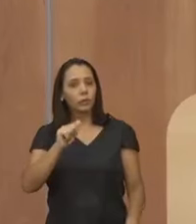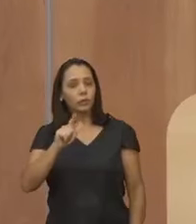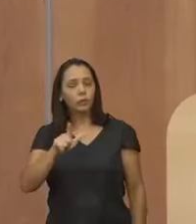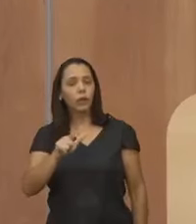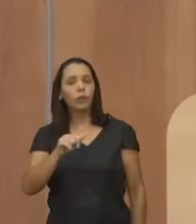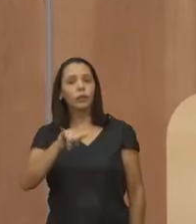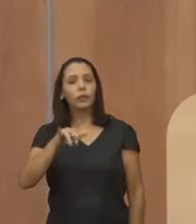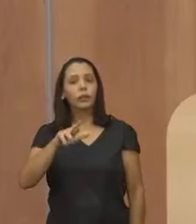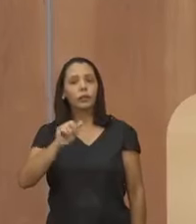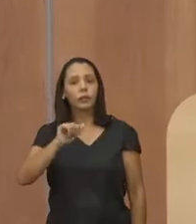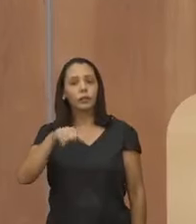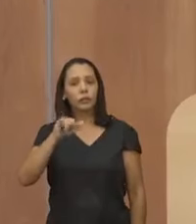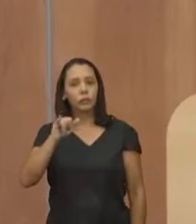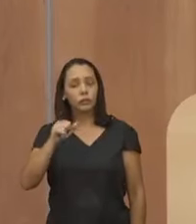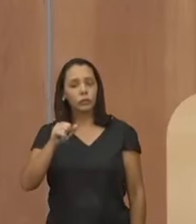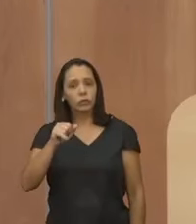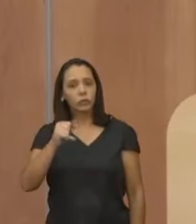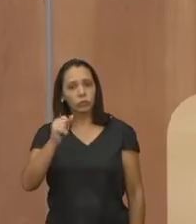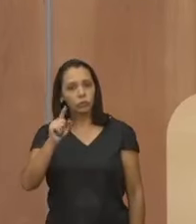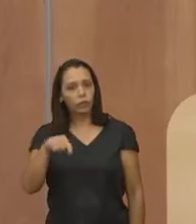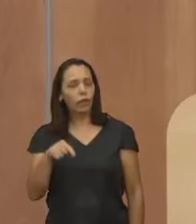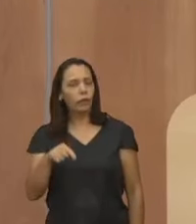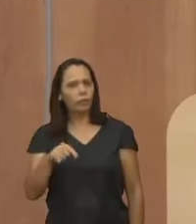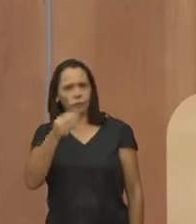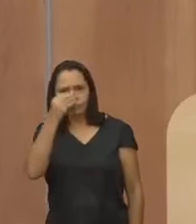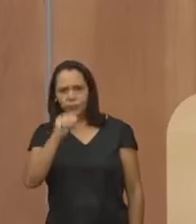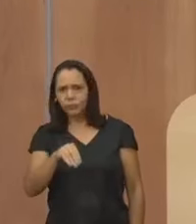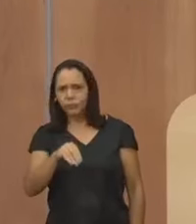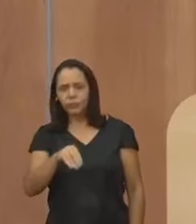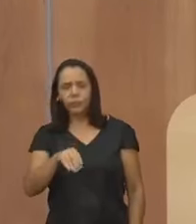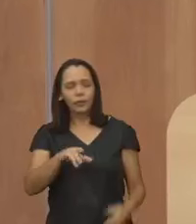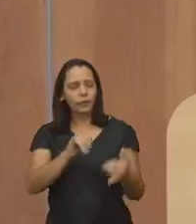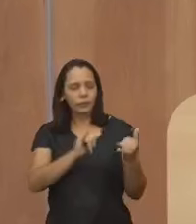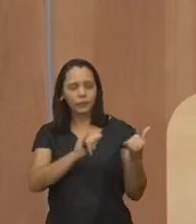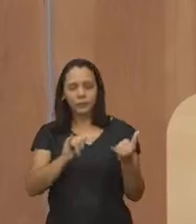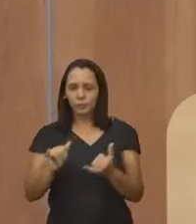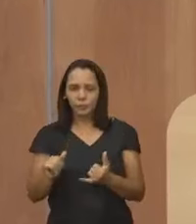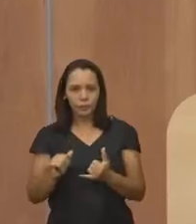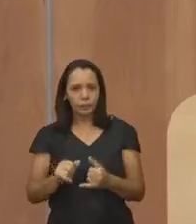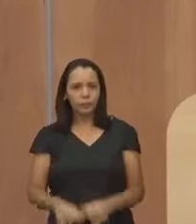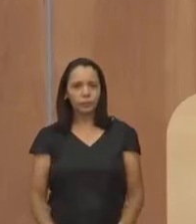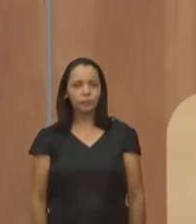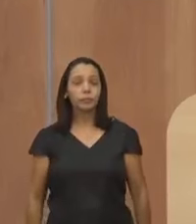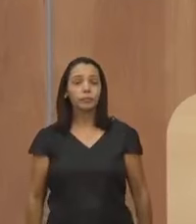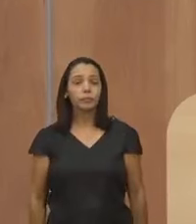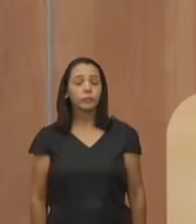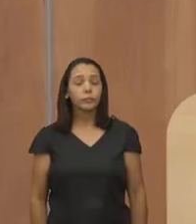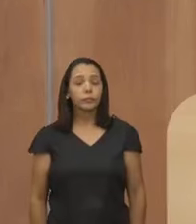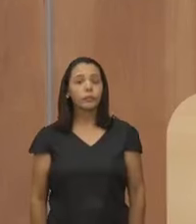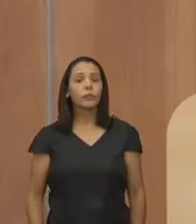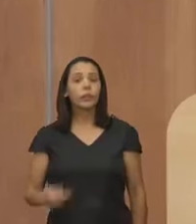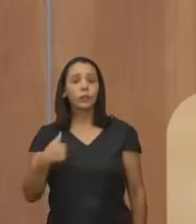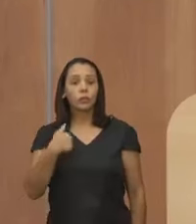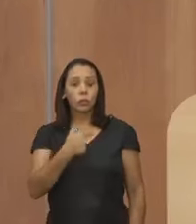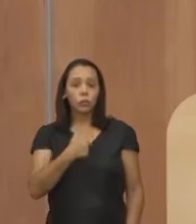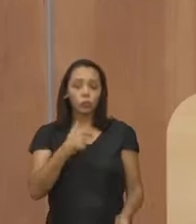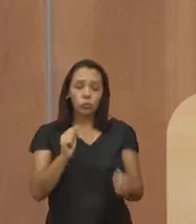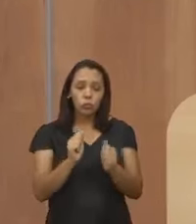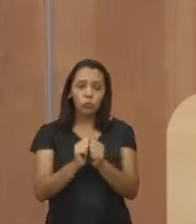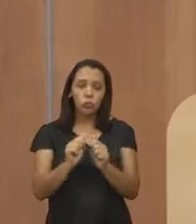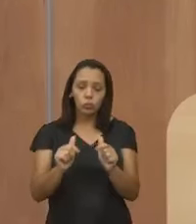Irajá não vai mais ser excluído da cidade de Jacareí. E nós vamos trabalhar